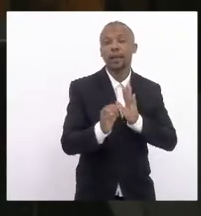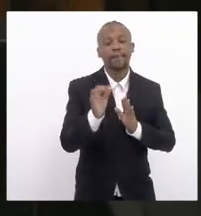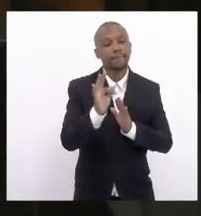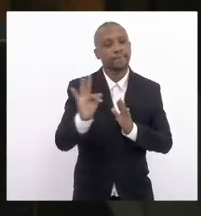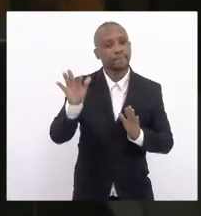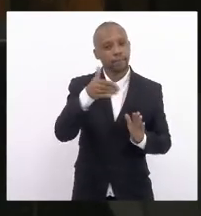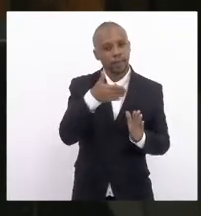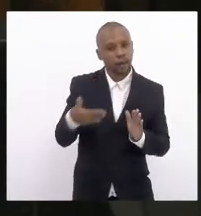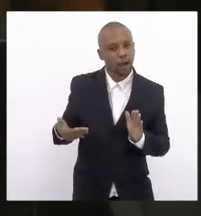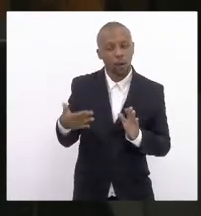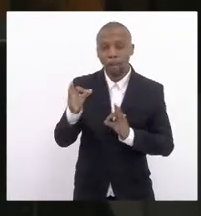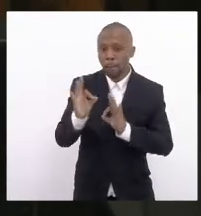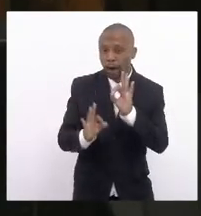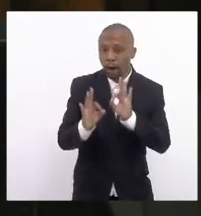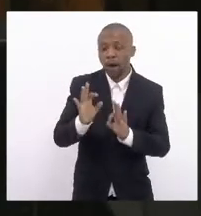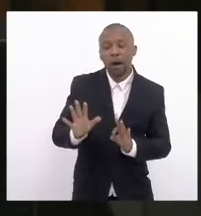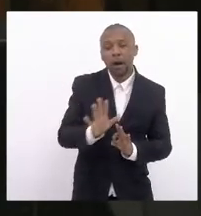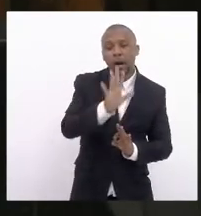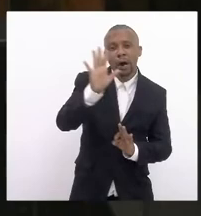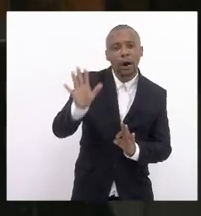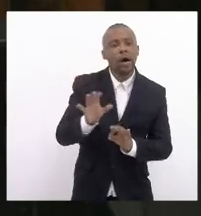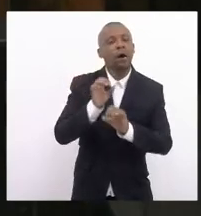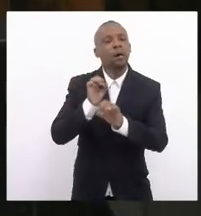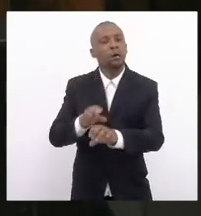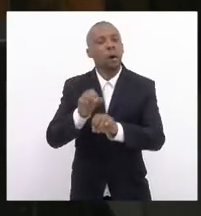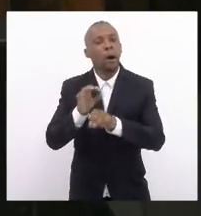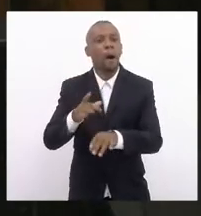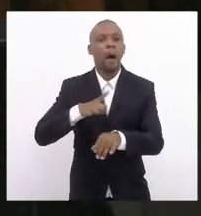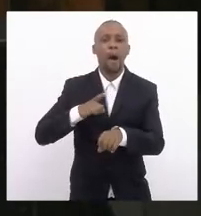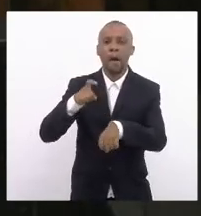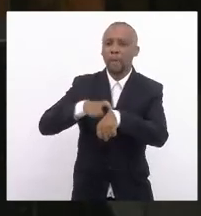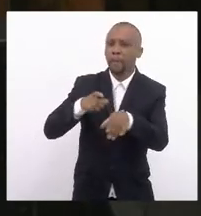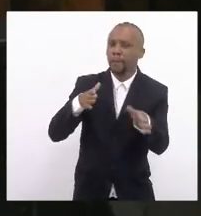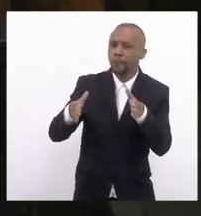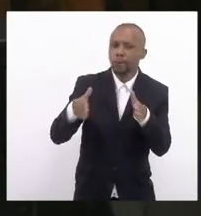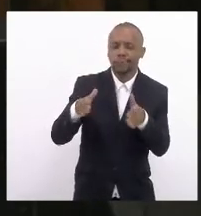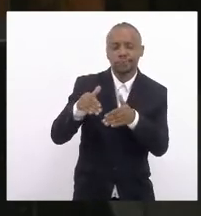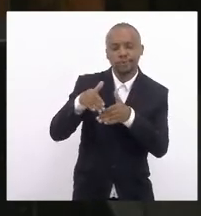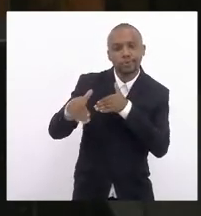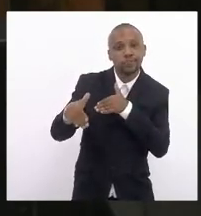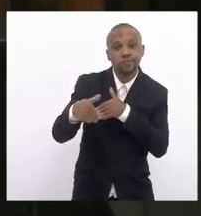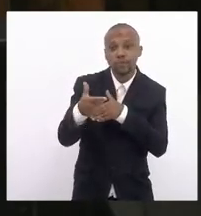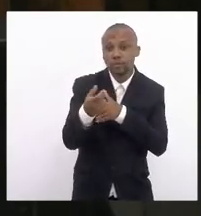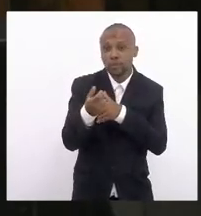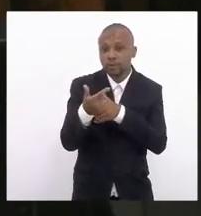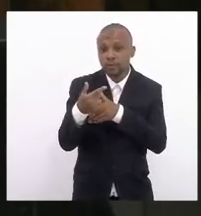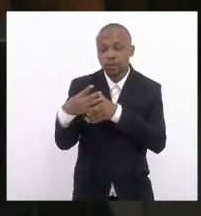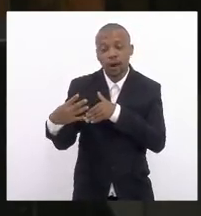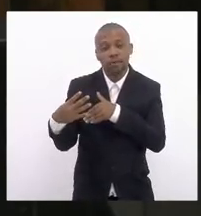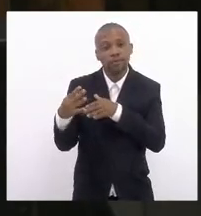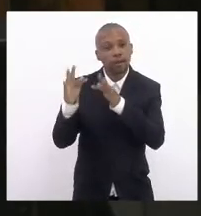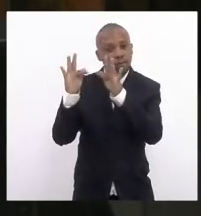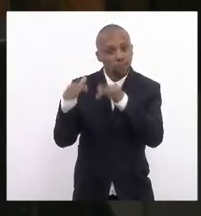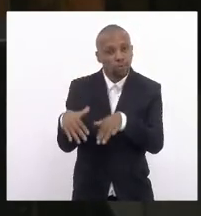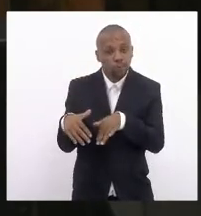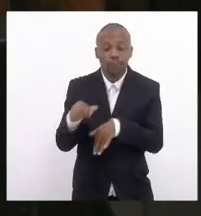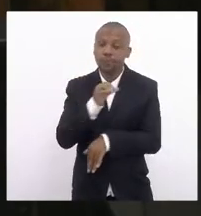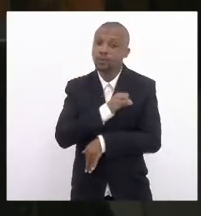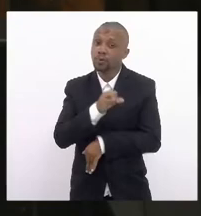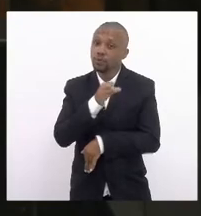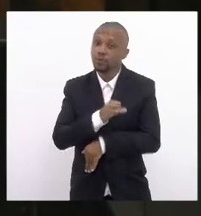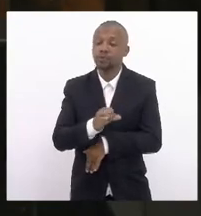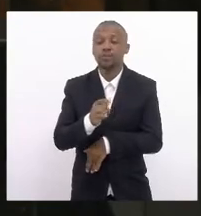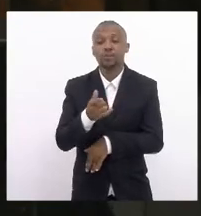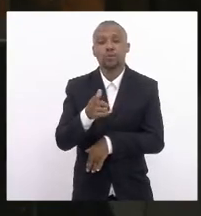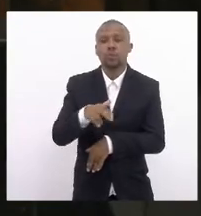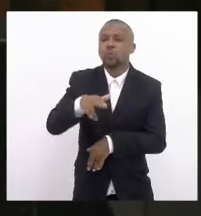Plano Nacional de Educação, que tem vigência de 10 anos, vai expirar em 2024, e o Rio de Janeiro nunca cumpriu a lei federal